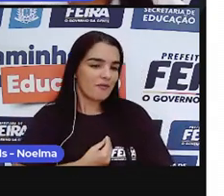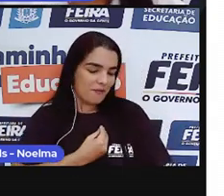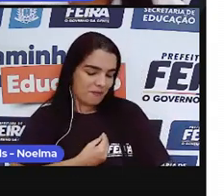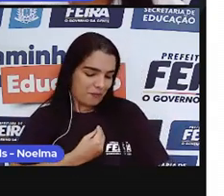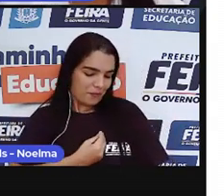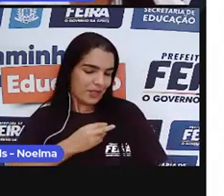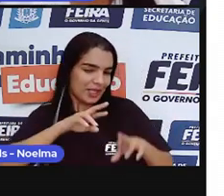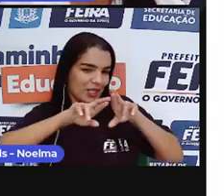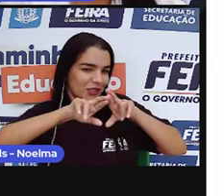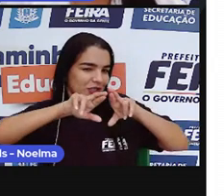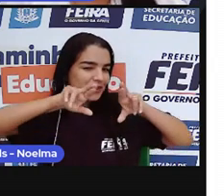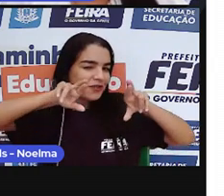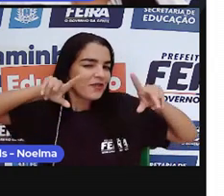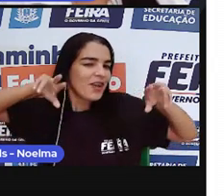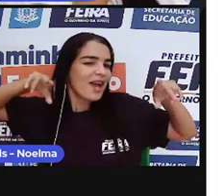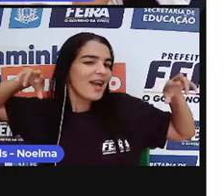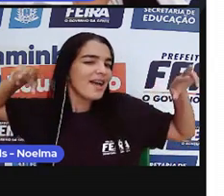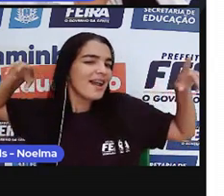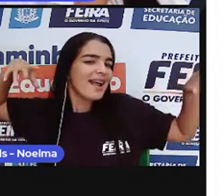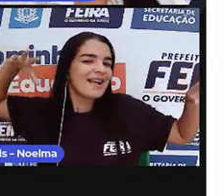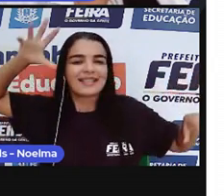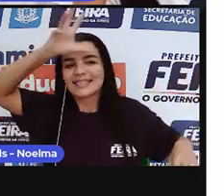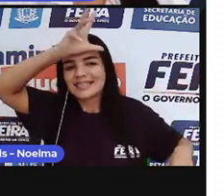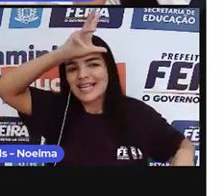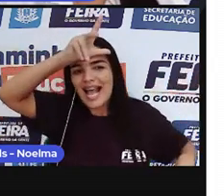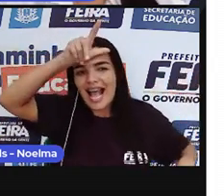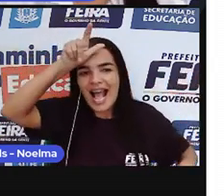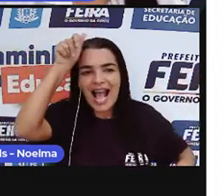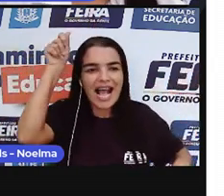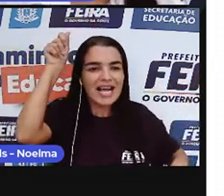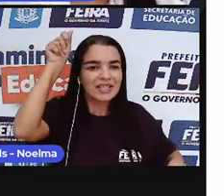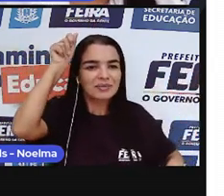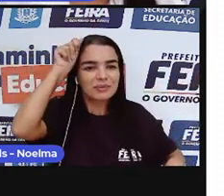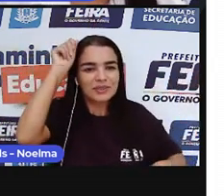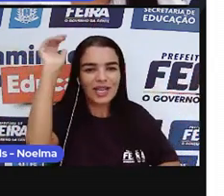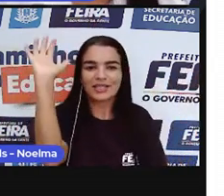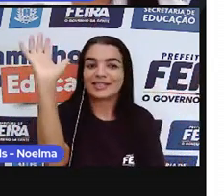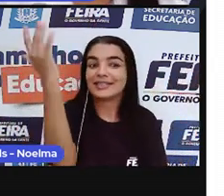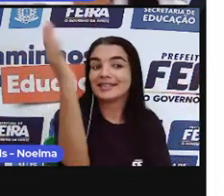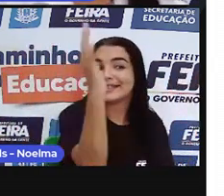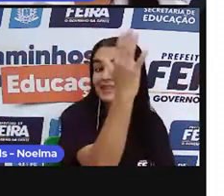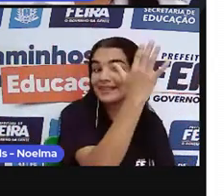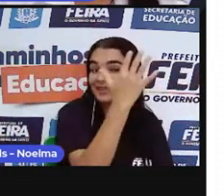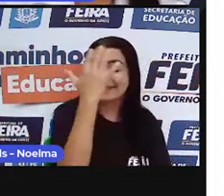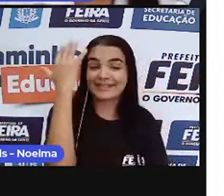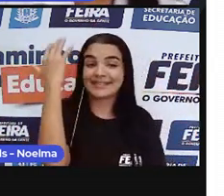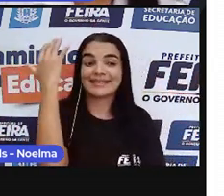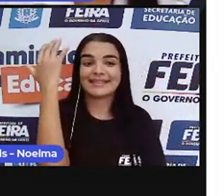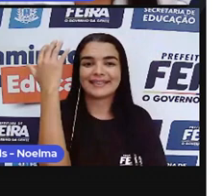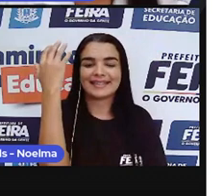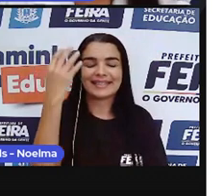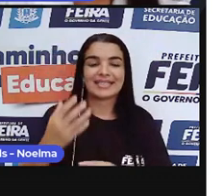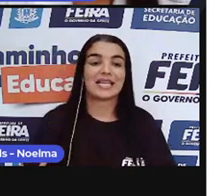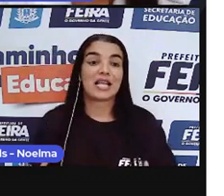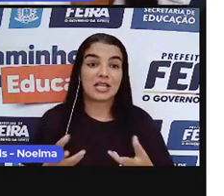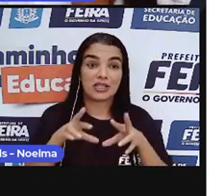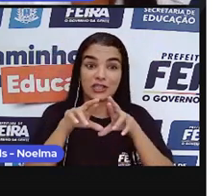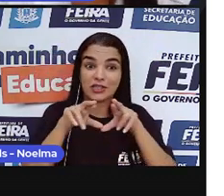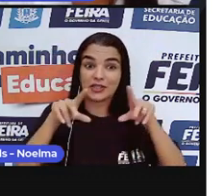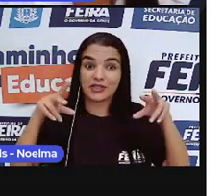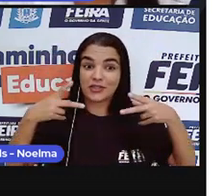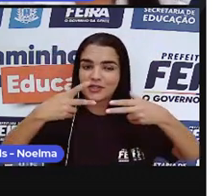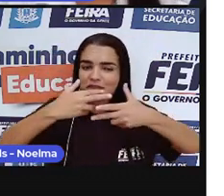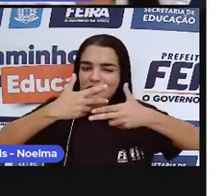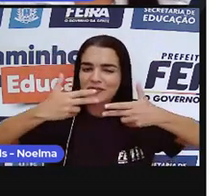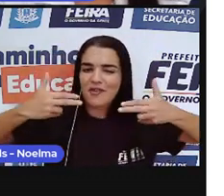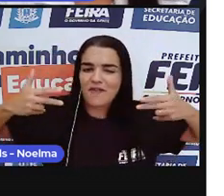biodiversidade na floresta amazônica. O que é biodiversidade, pro? Bio, vida, diversidade de